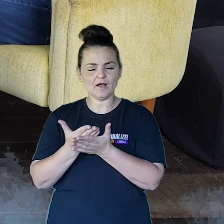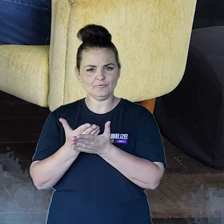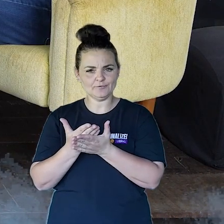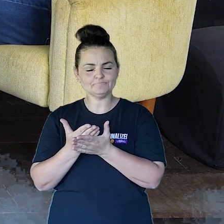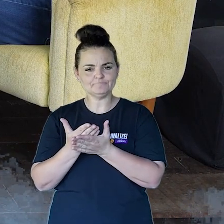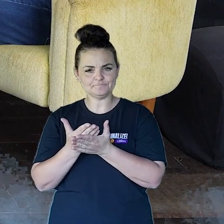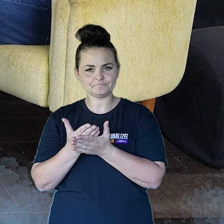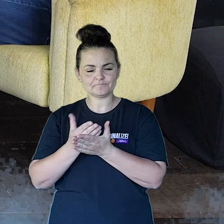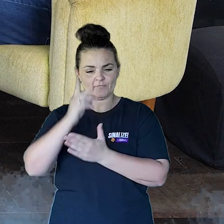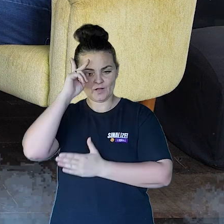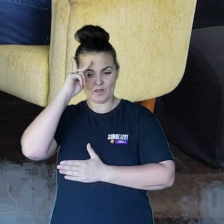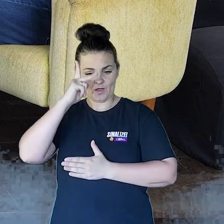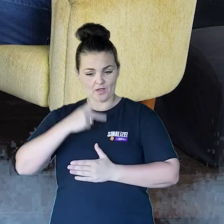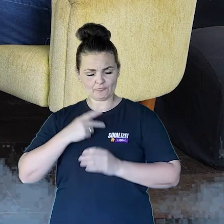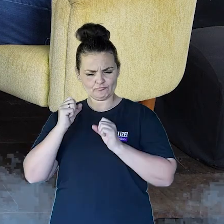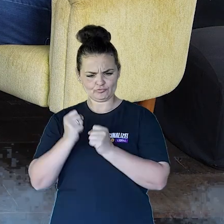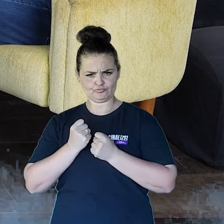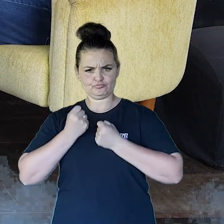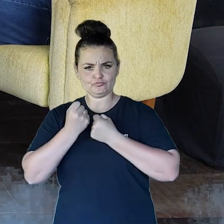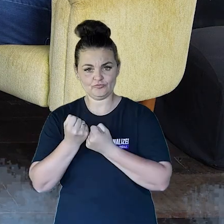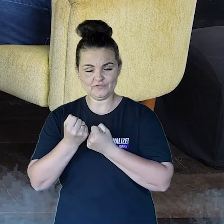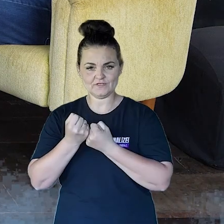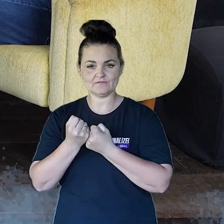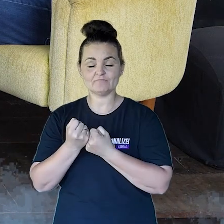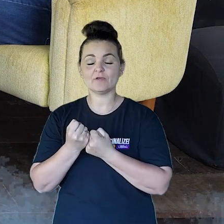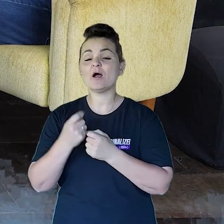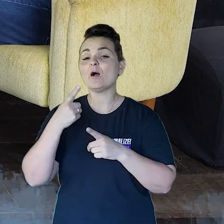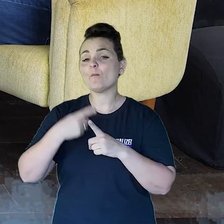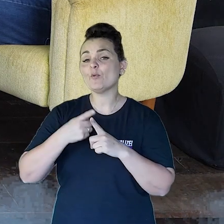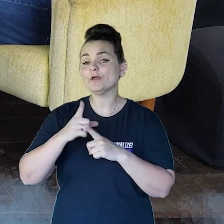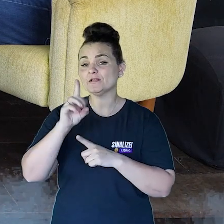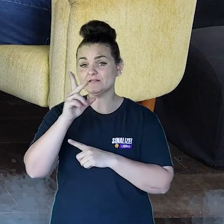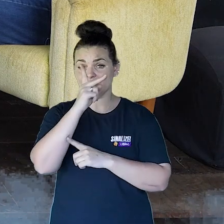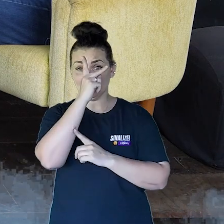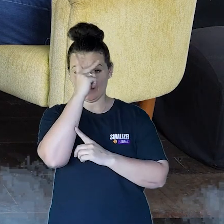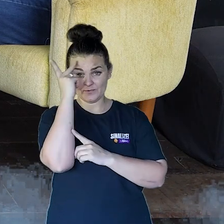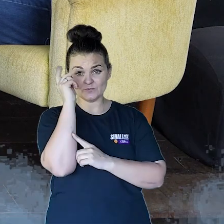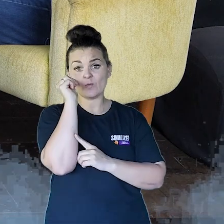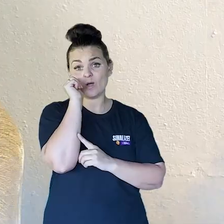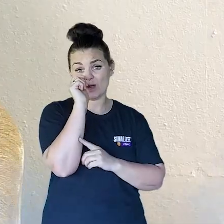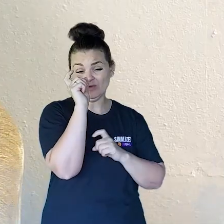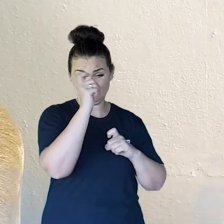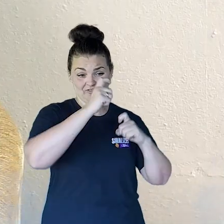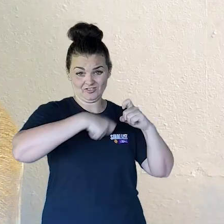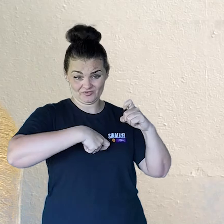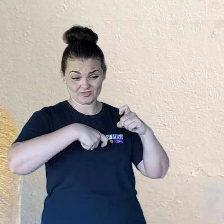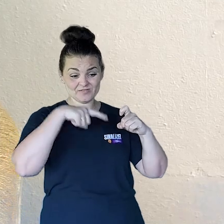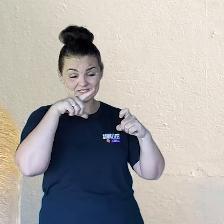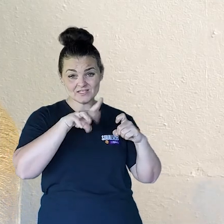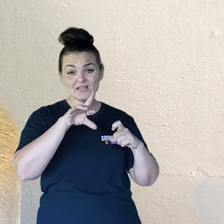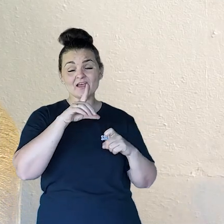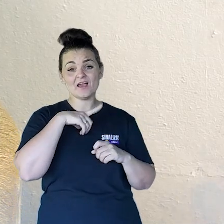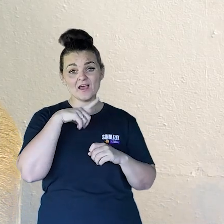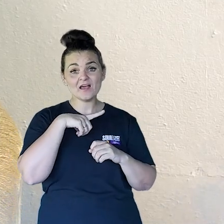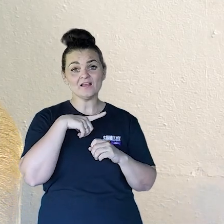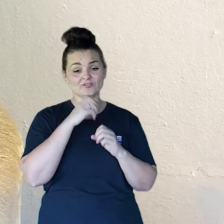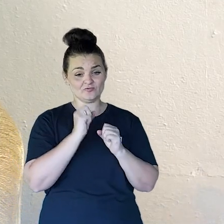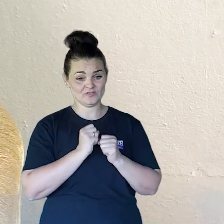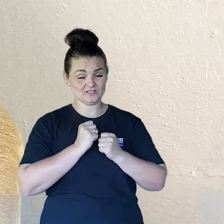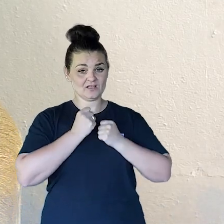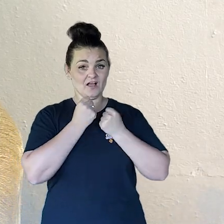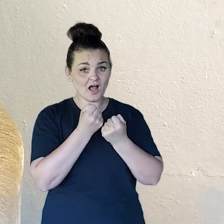nesse episódio. Que nesse episódio, se essa mulher tivesse um pouquinho de conhecimento ali naquilo lá, ela poderia ter tido um outro desfecho da